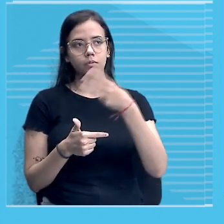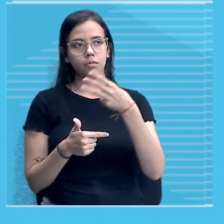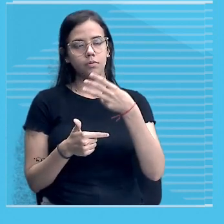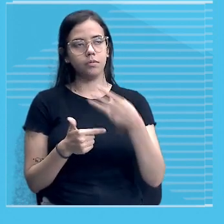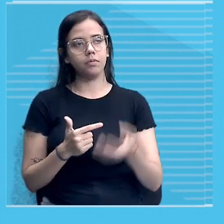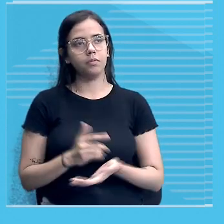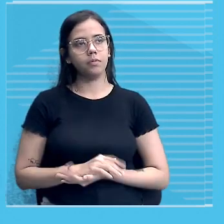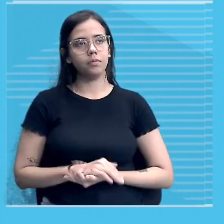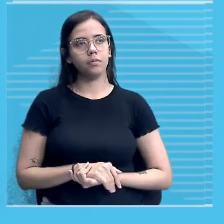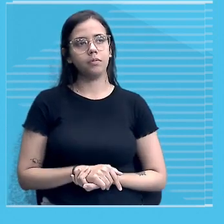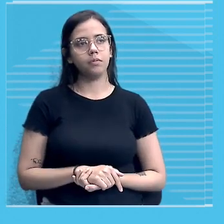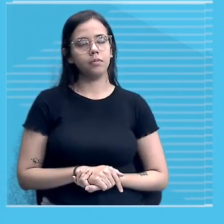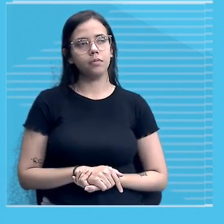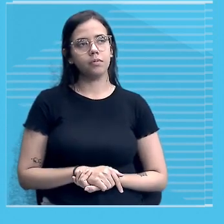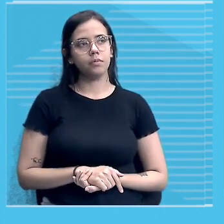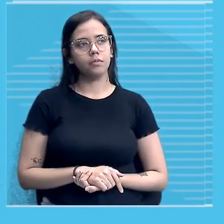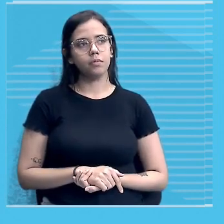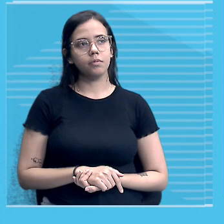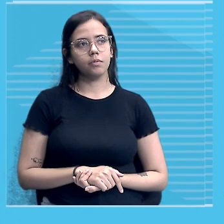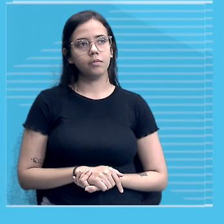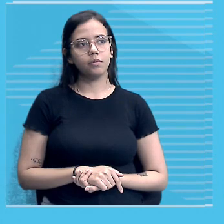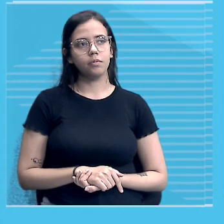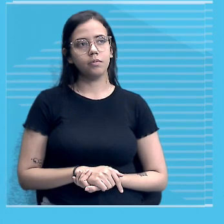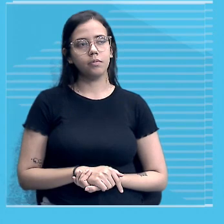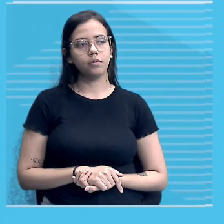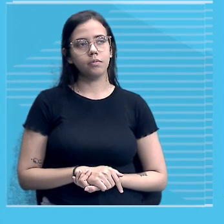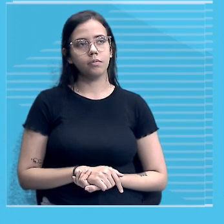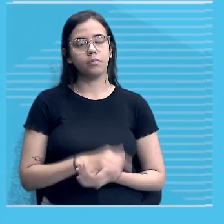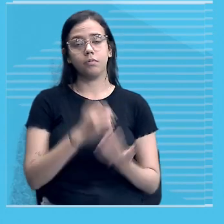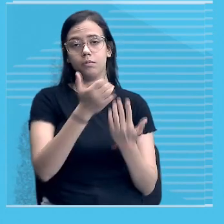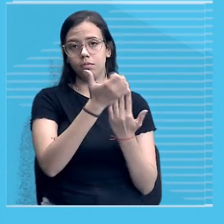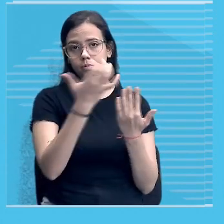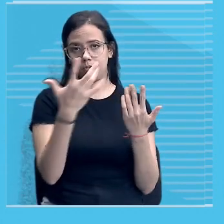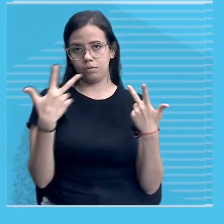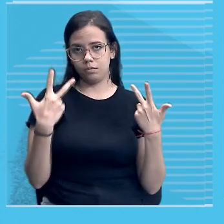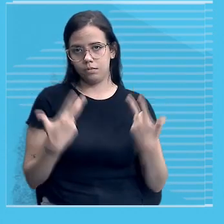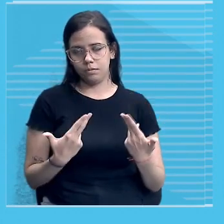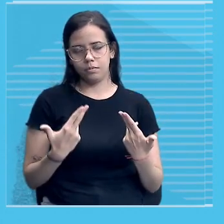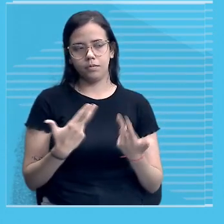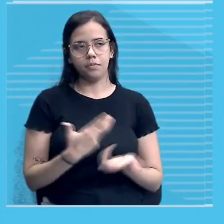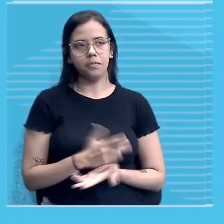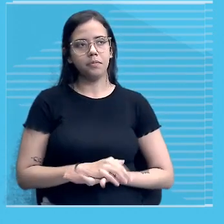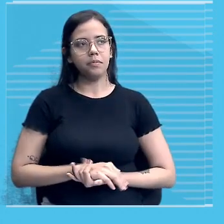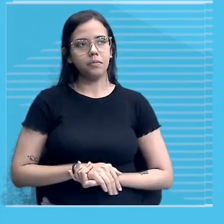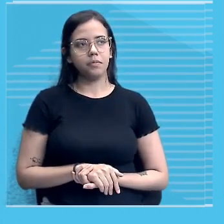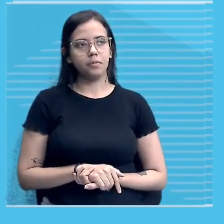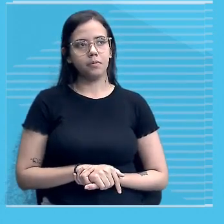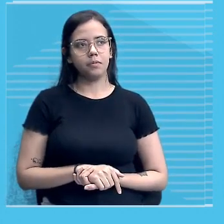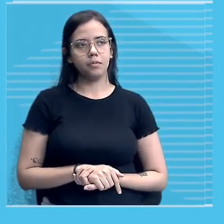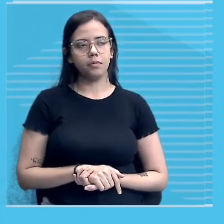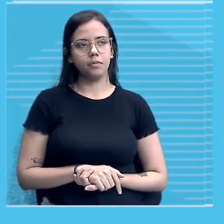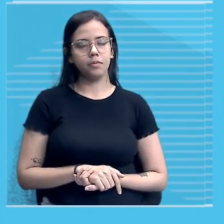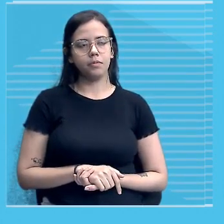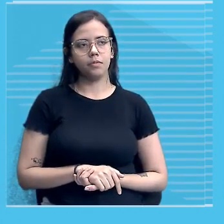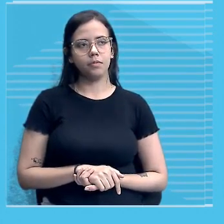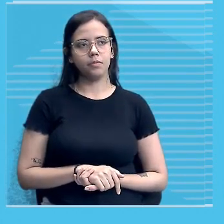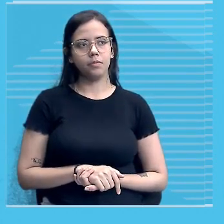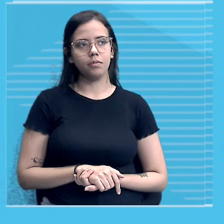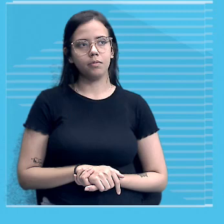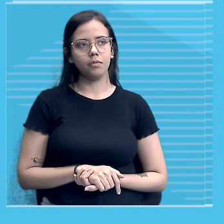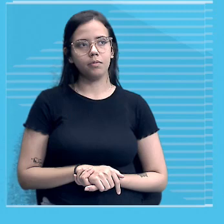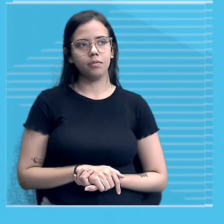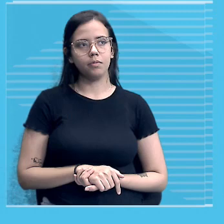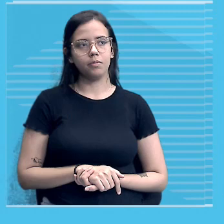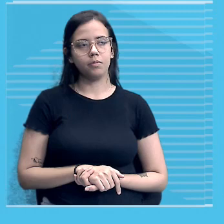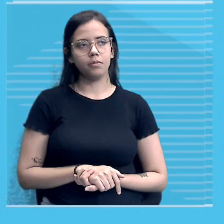meu povo não é o mesmo expoente aqui nas duas situações bom hein Não mesmo expoente aqui